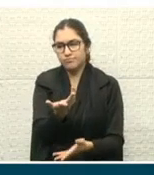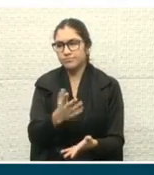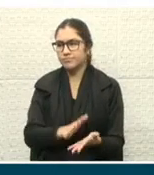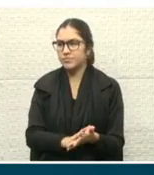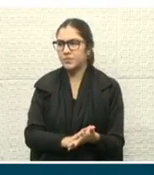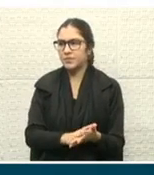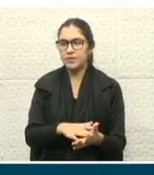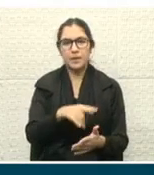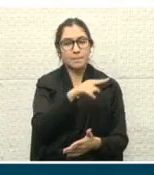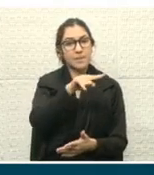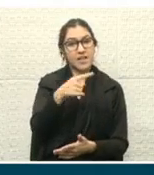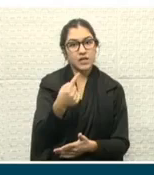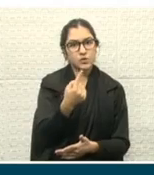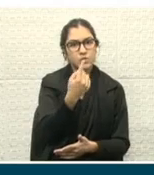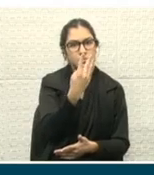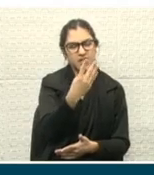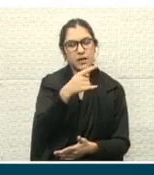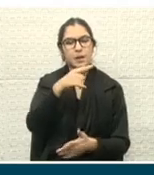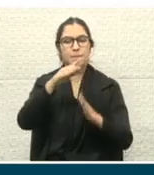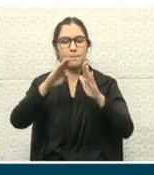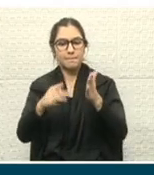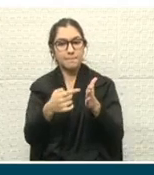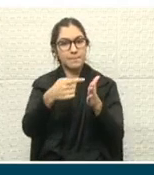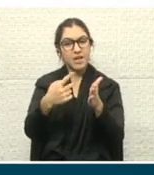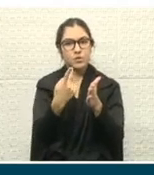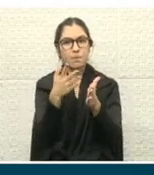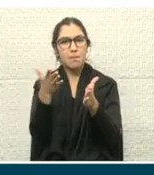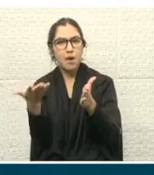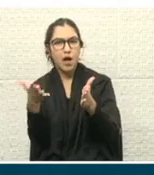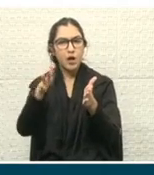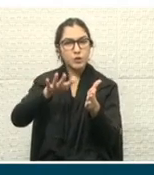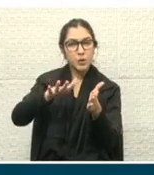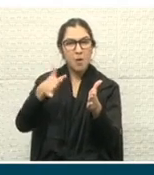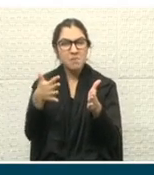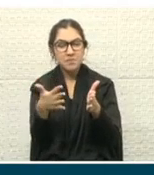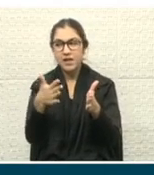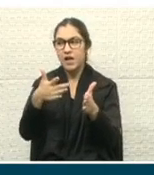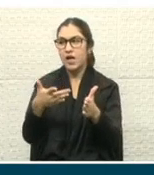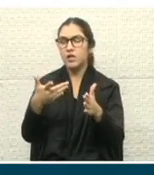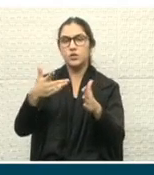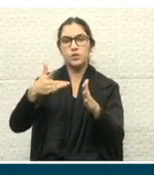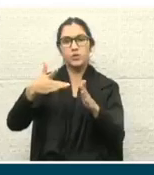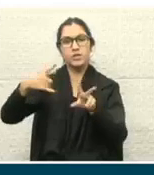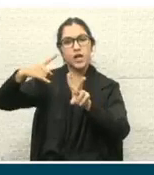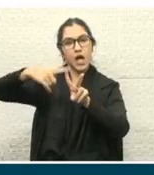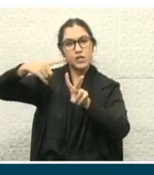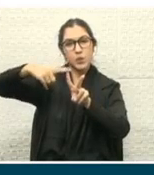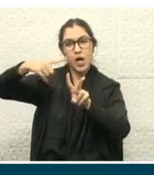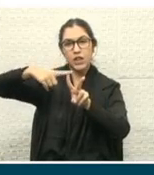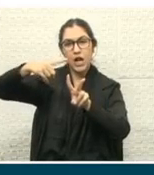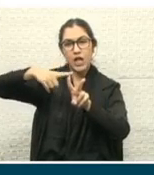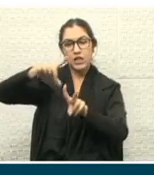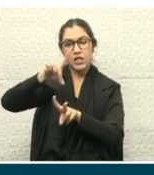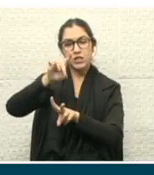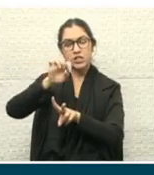Então, menos 1, mais ou menos a raiz quadrada de delta. Bom, o delta é 25. A raiz